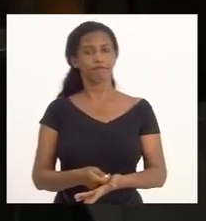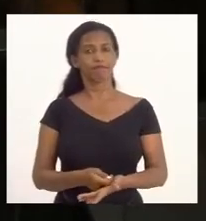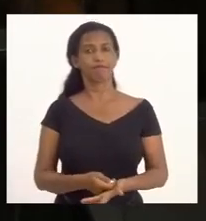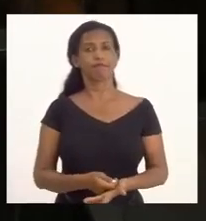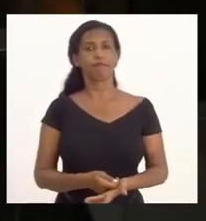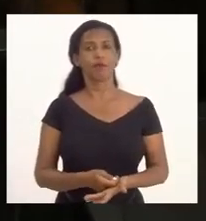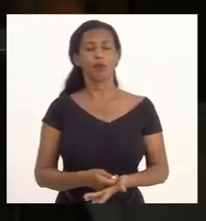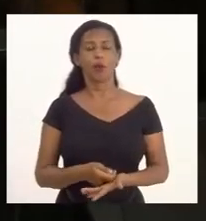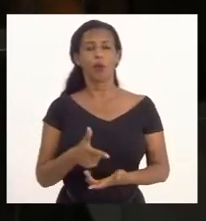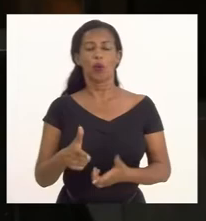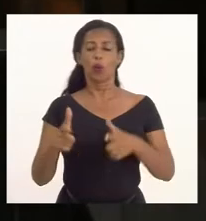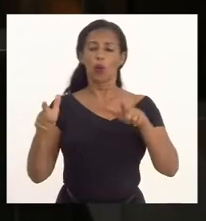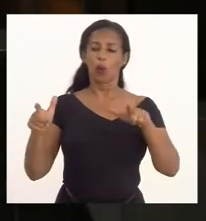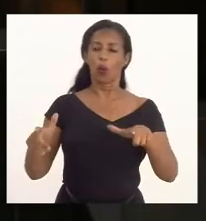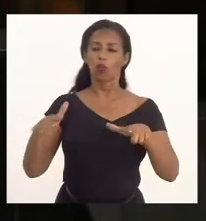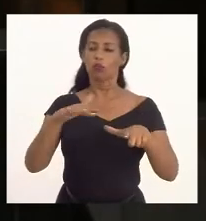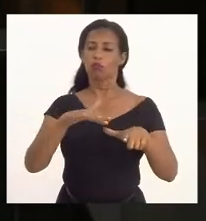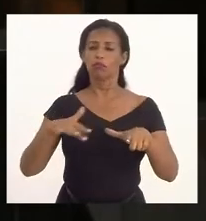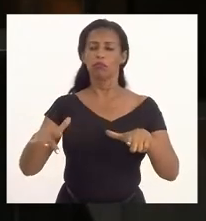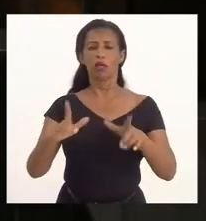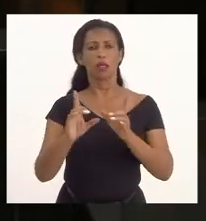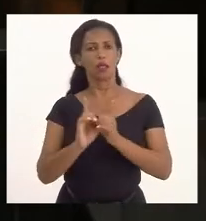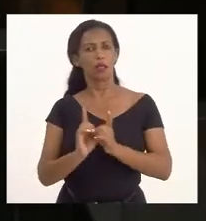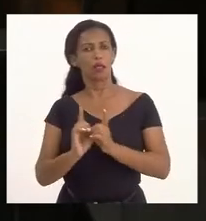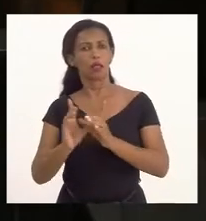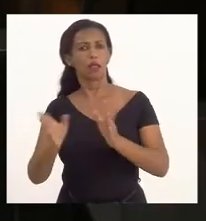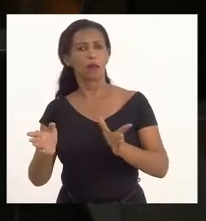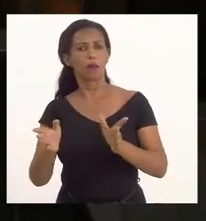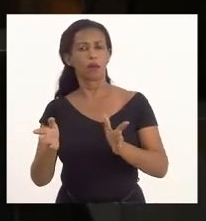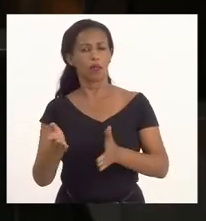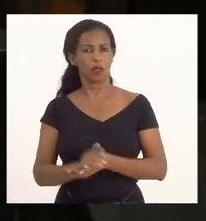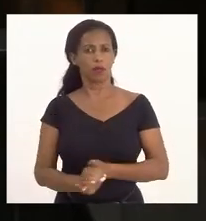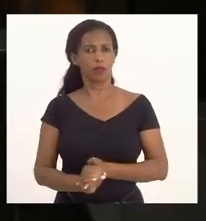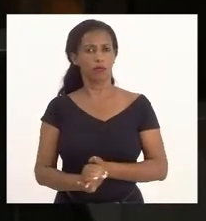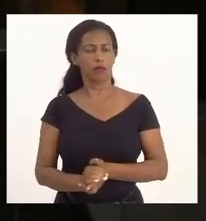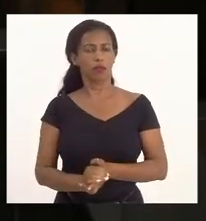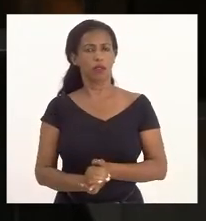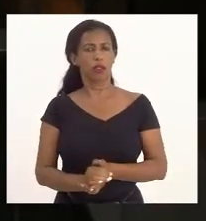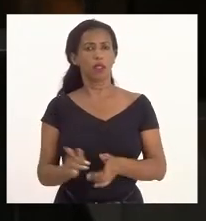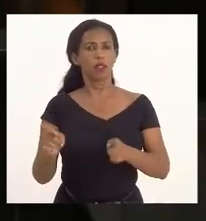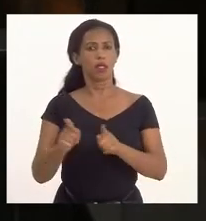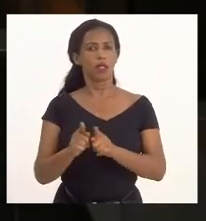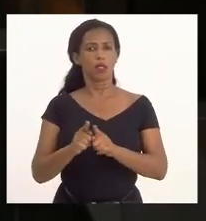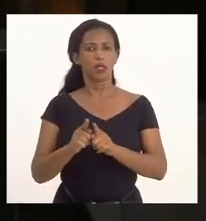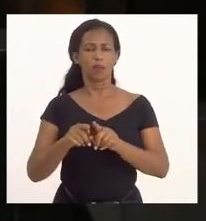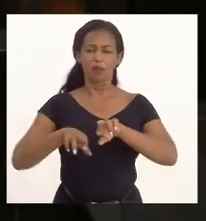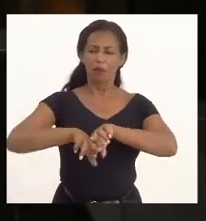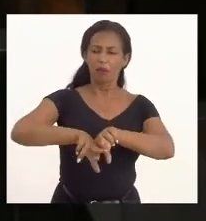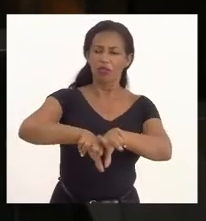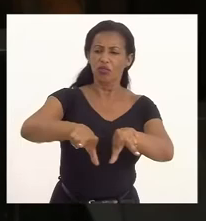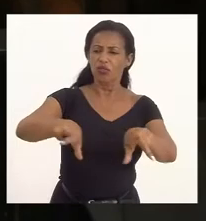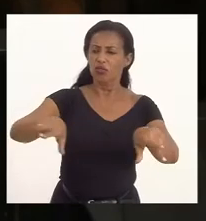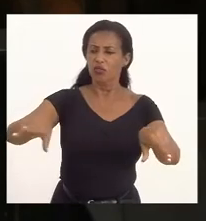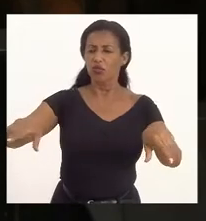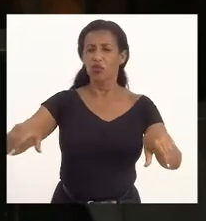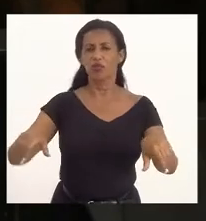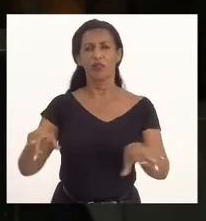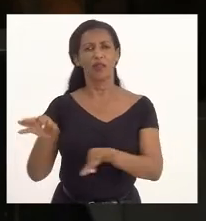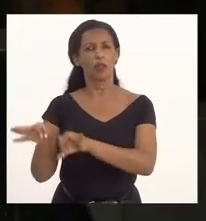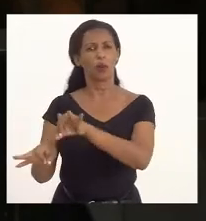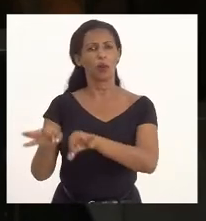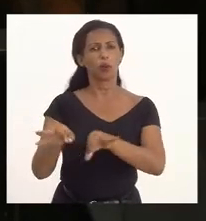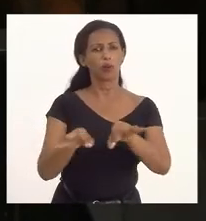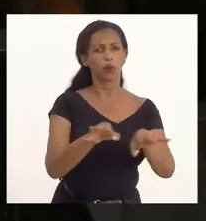o espaço democrático e o contraditório nas mais diversas instâncias de